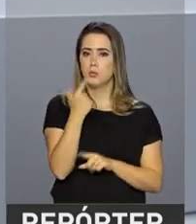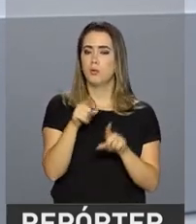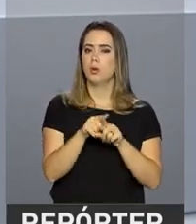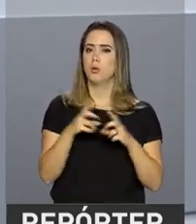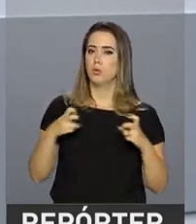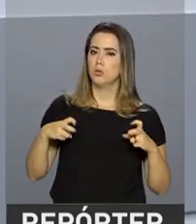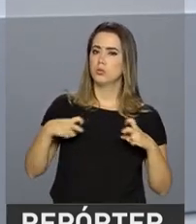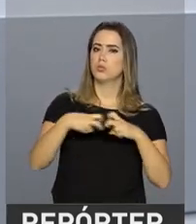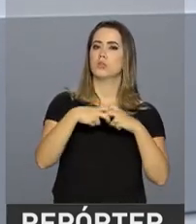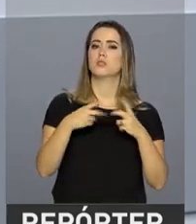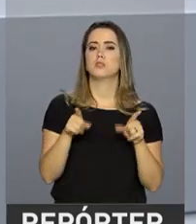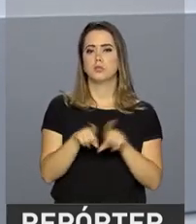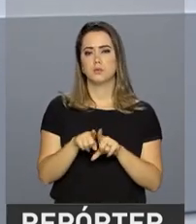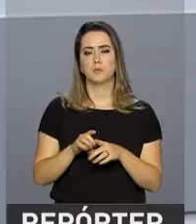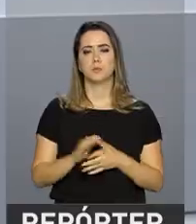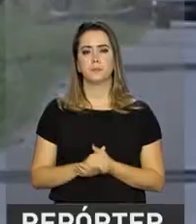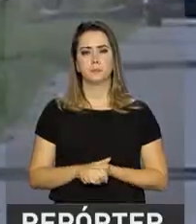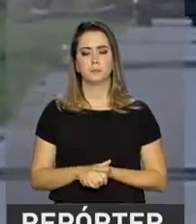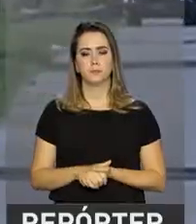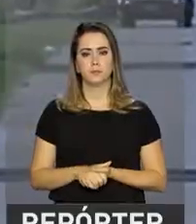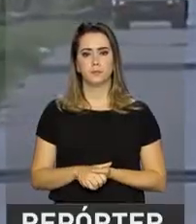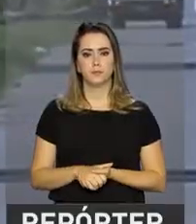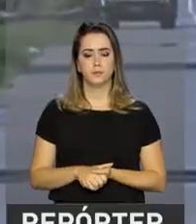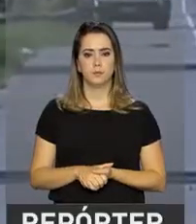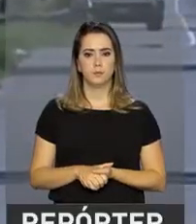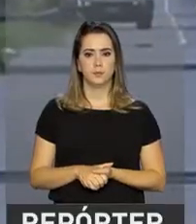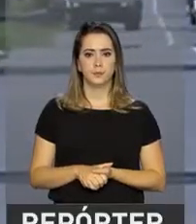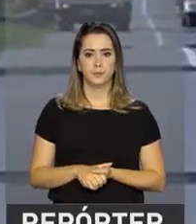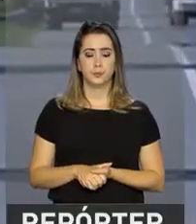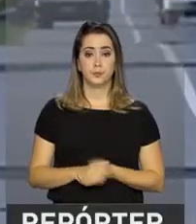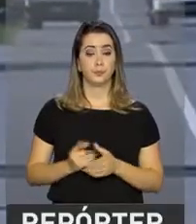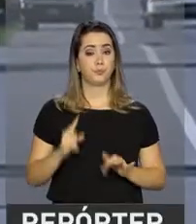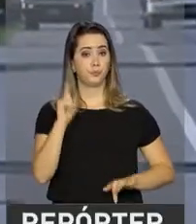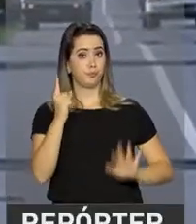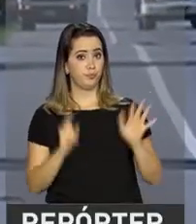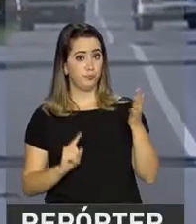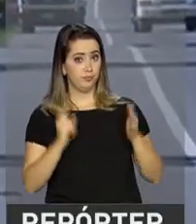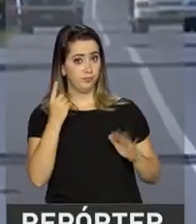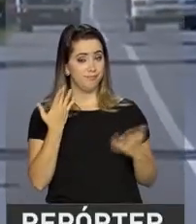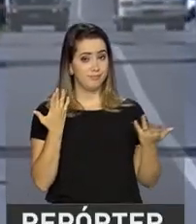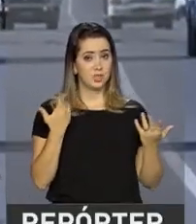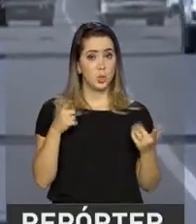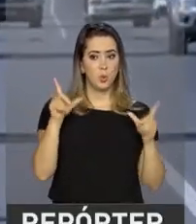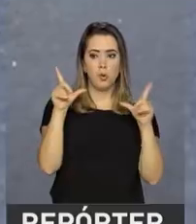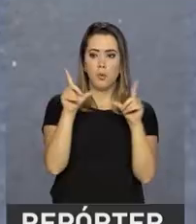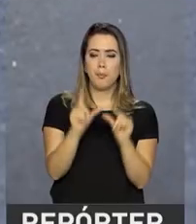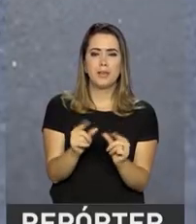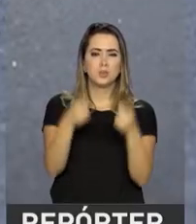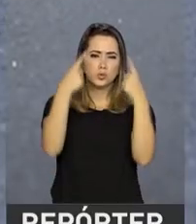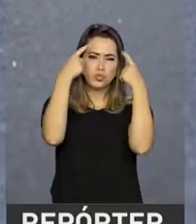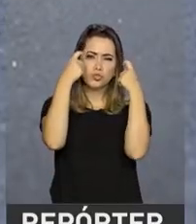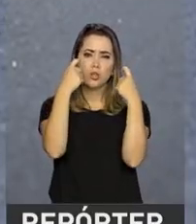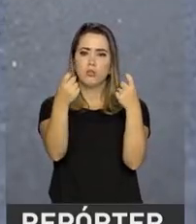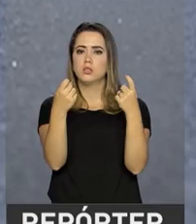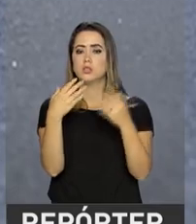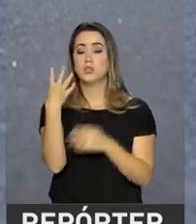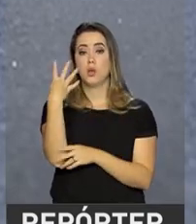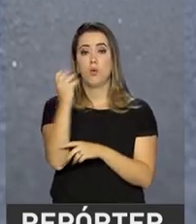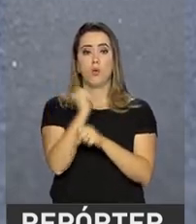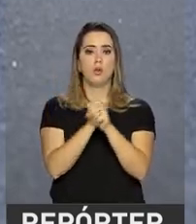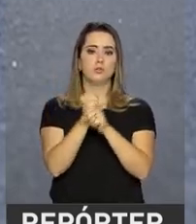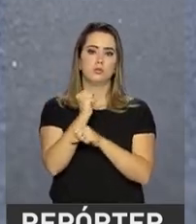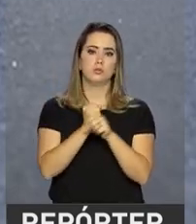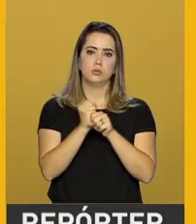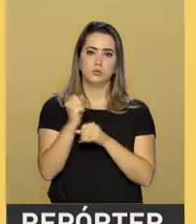rodovias de todo o país o carnaval de 2018 foi o menos violento dos últimos quatro anos nas